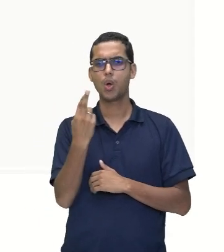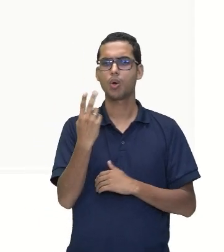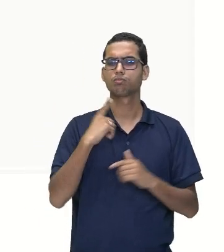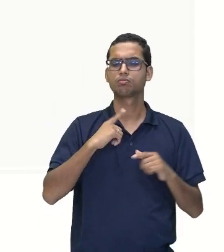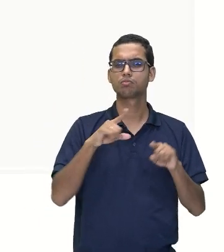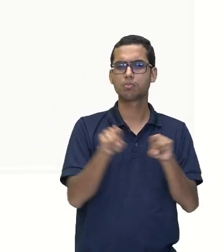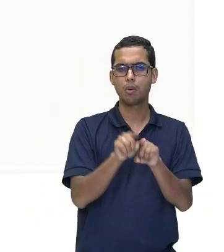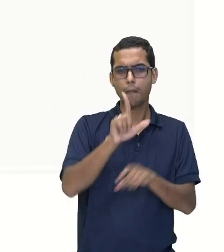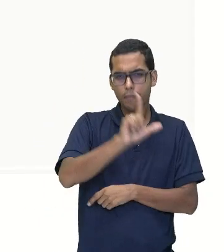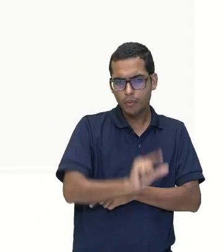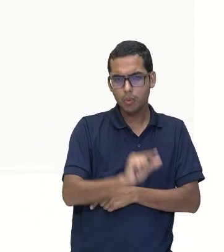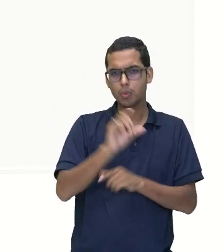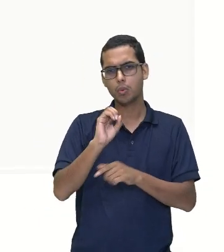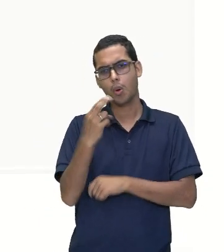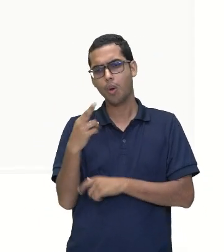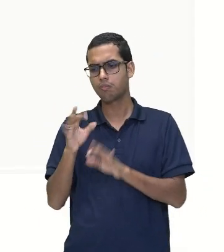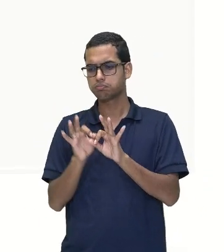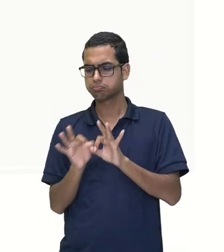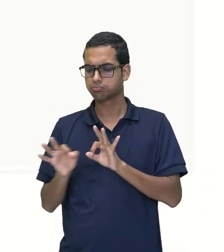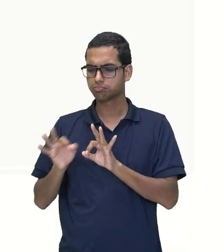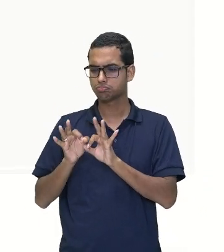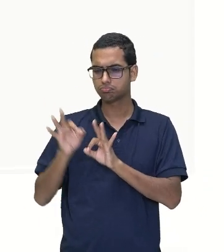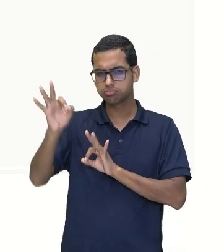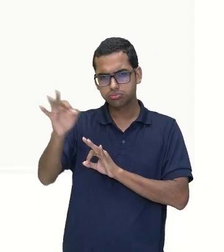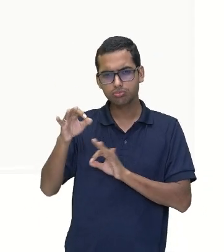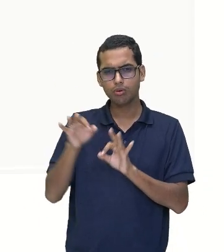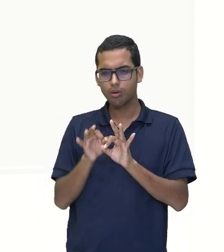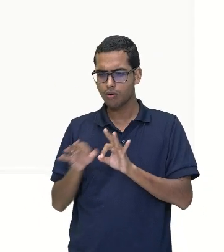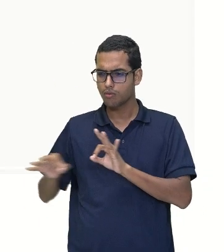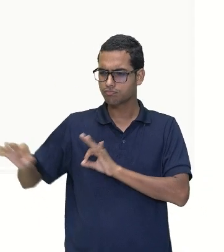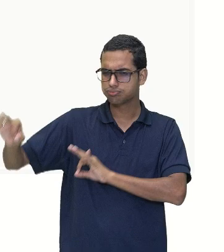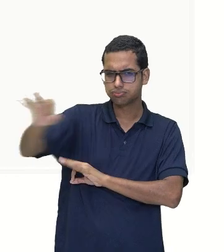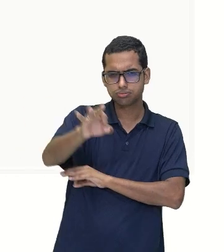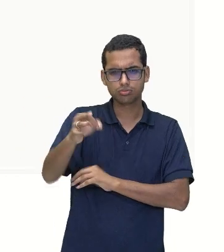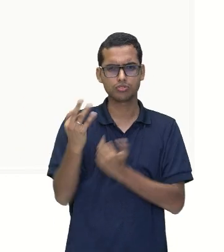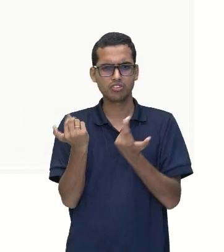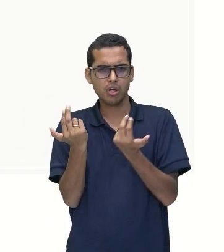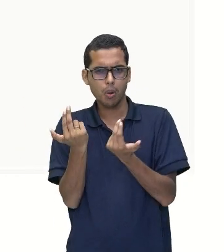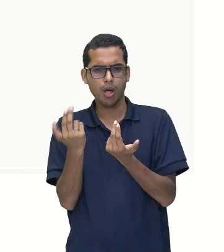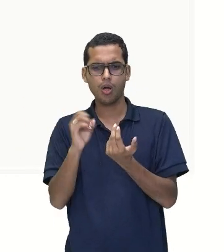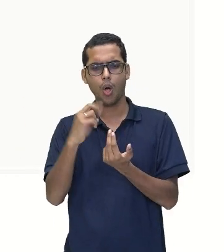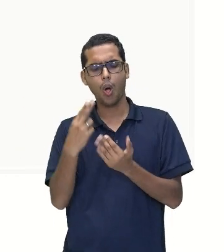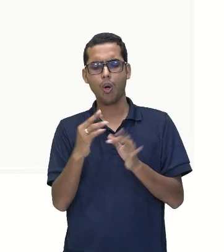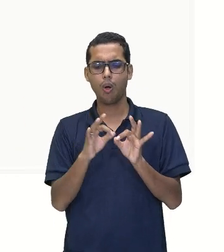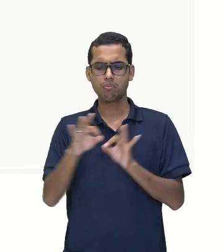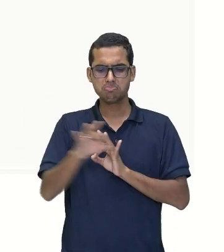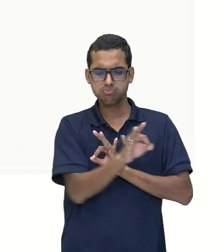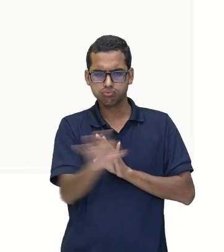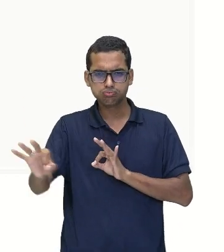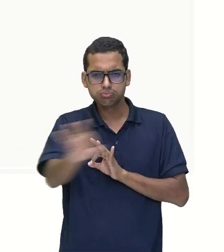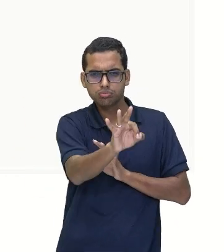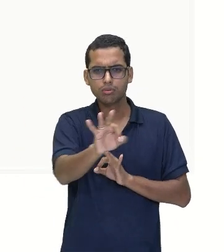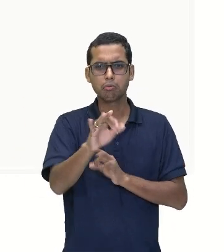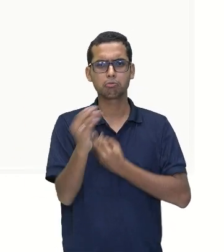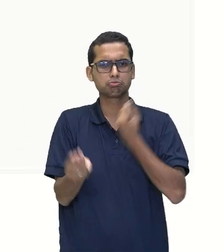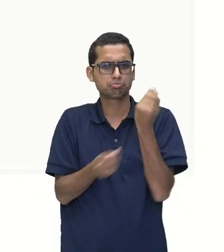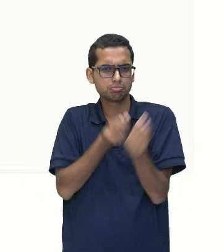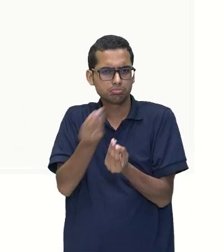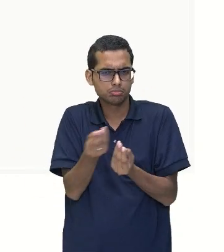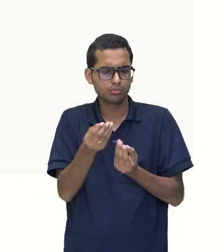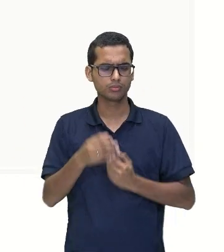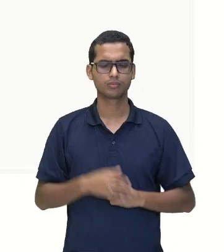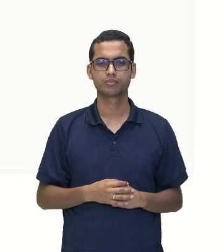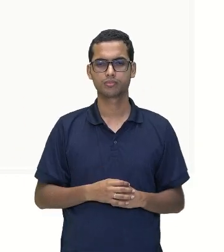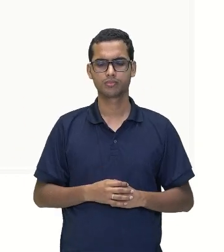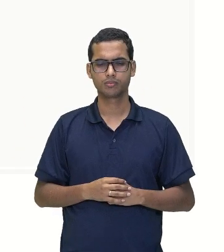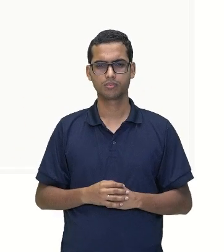a mesma distância, né? Vejam que ele está falando para nós que o raio